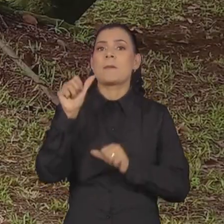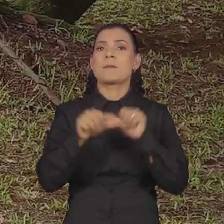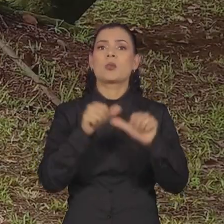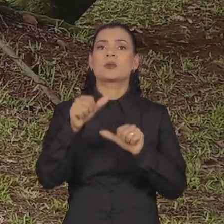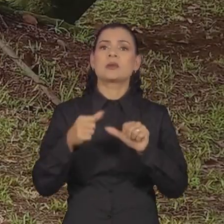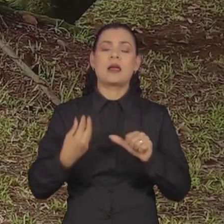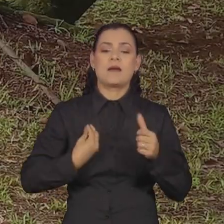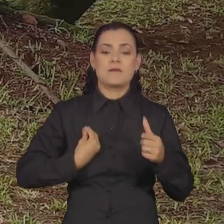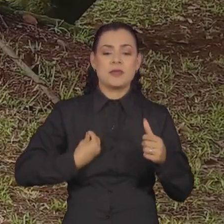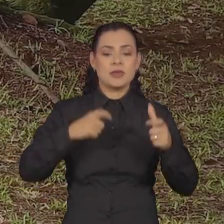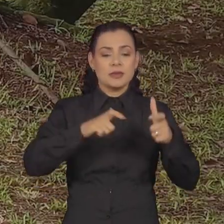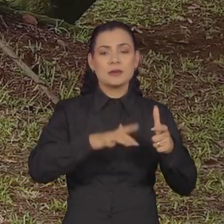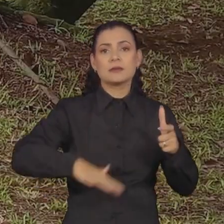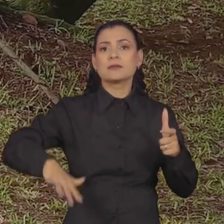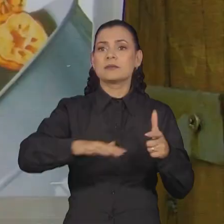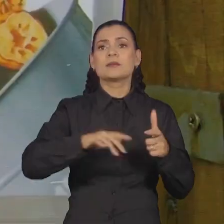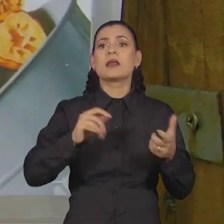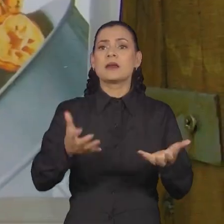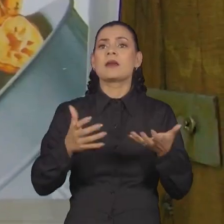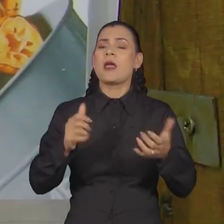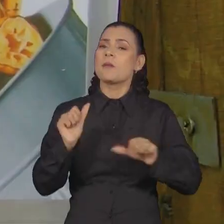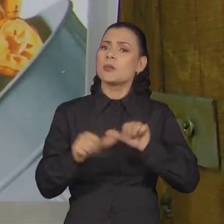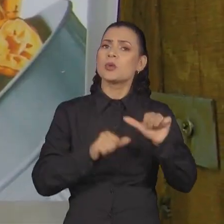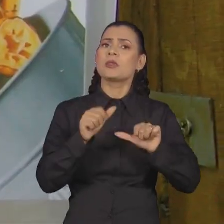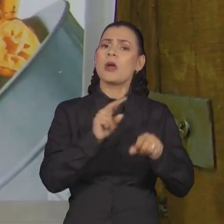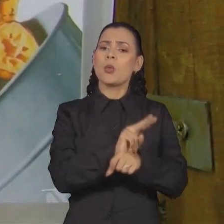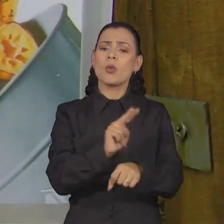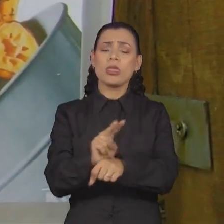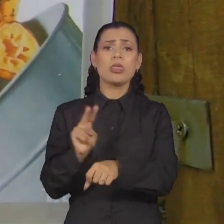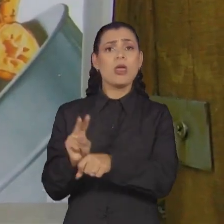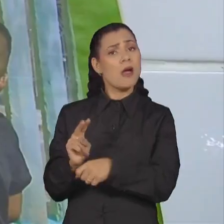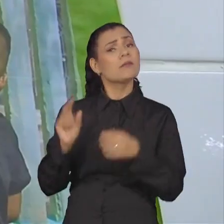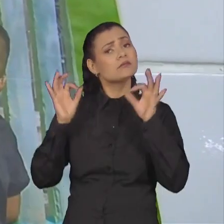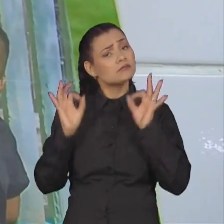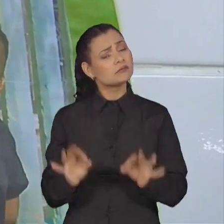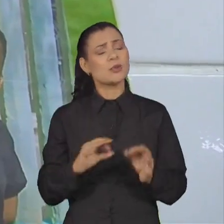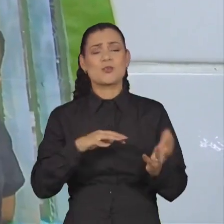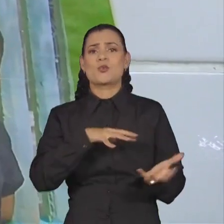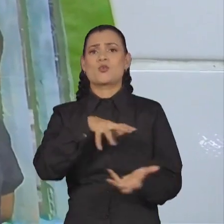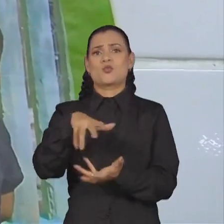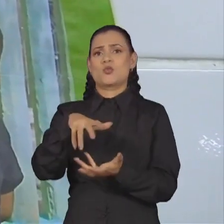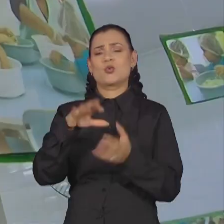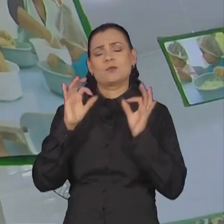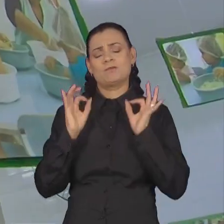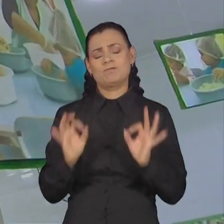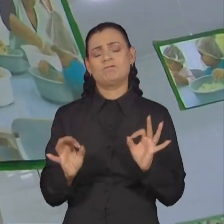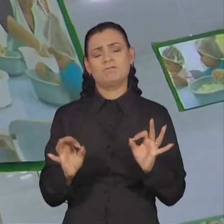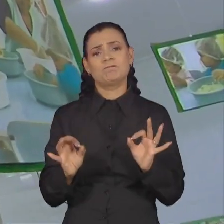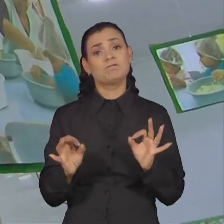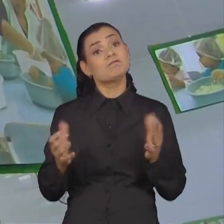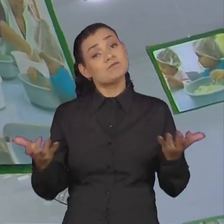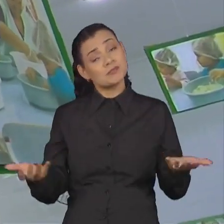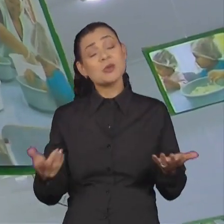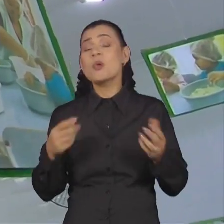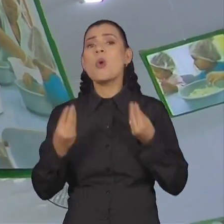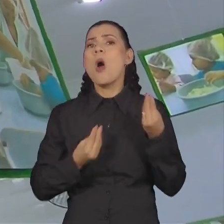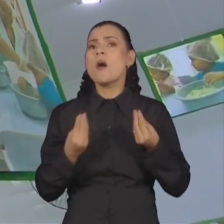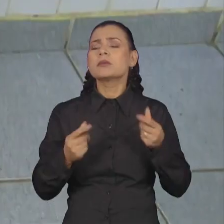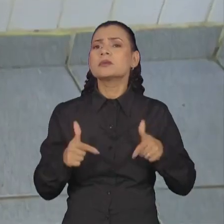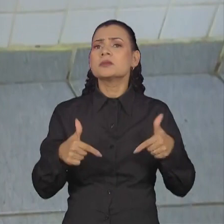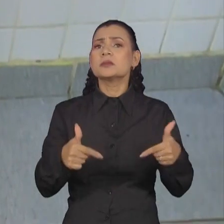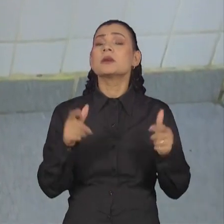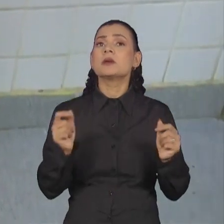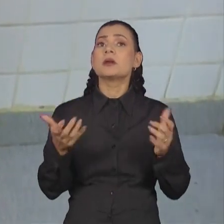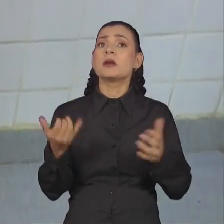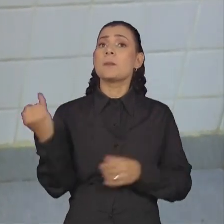no nosso território, em prol de nós cuidarmos realmente do nosso planeta. E ele funciona